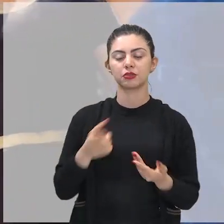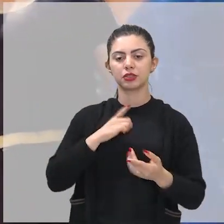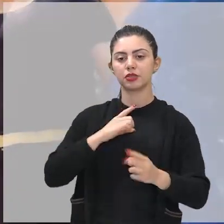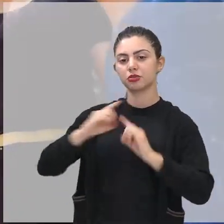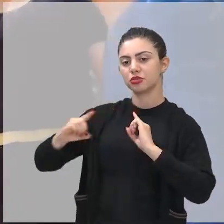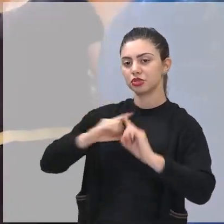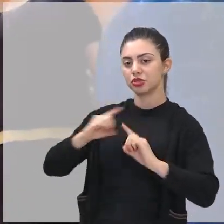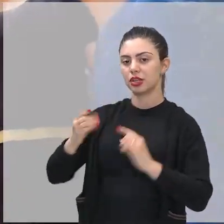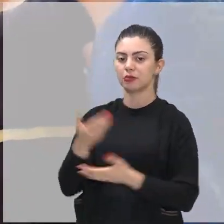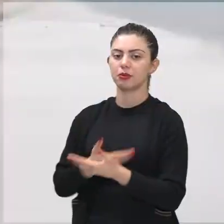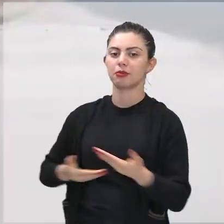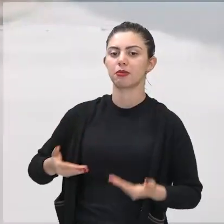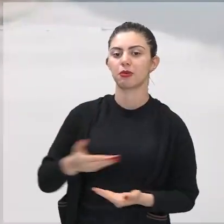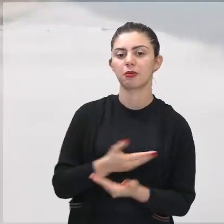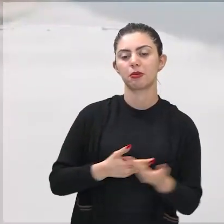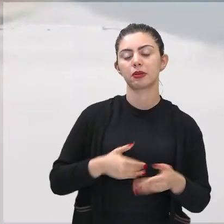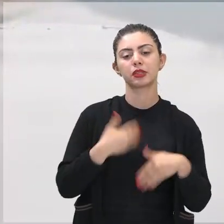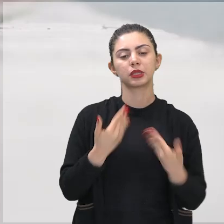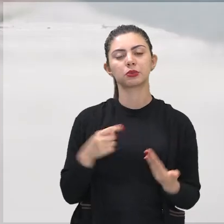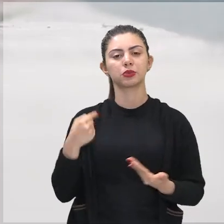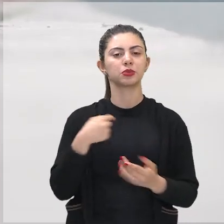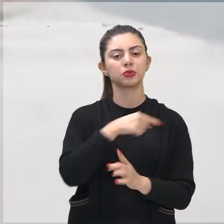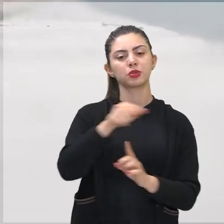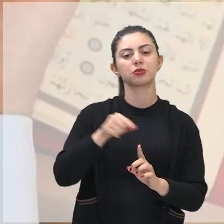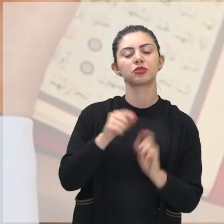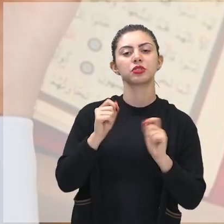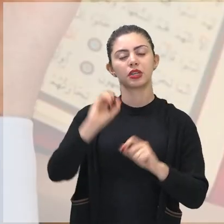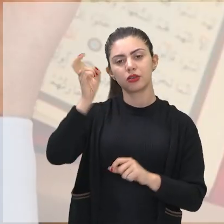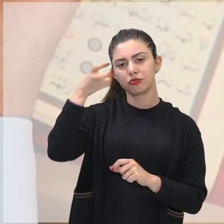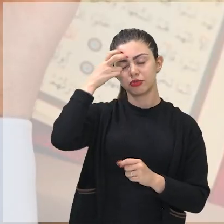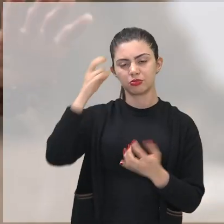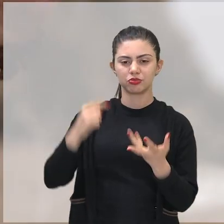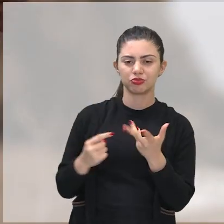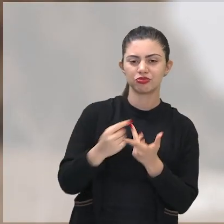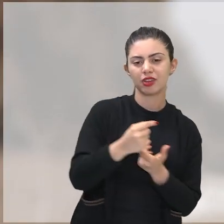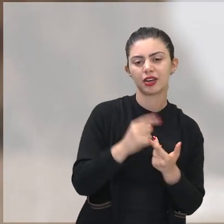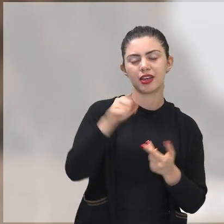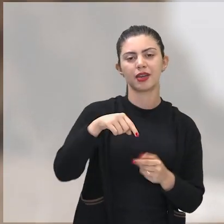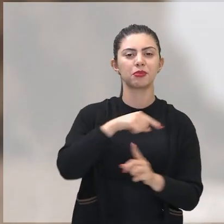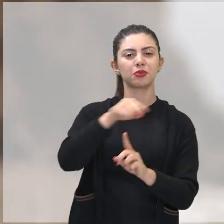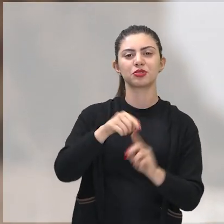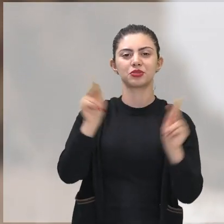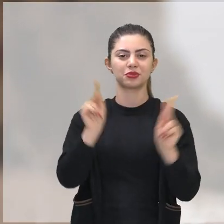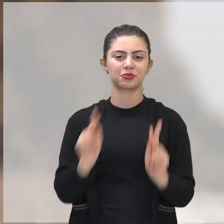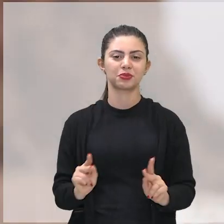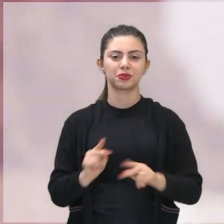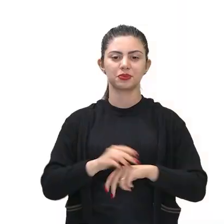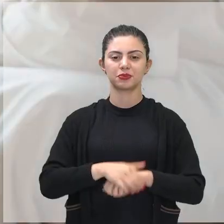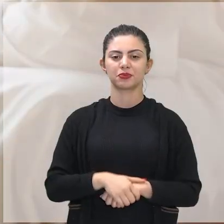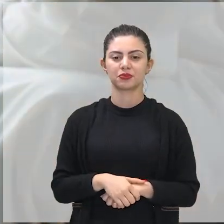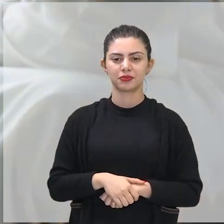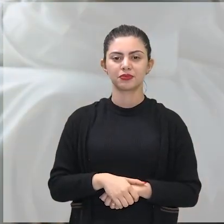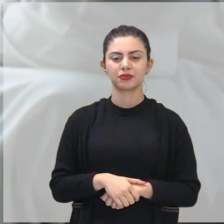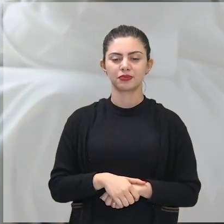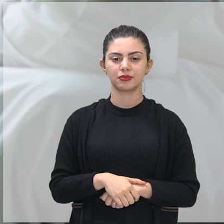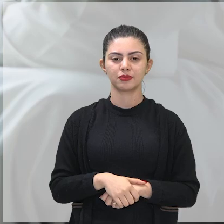e a cooperação mútua, acreditamos que a diversidade é uma força para a paz.